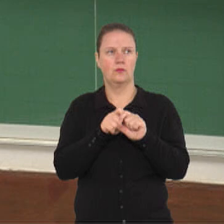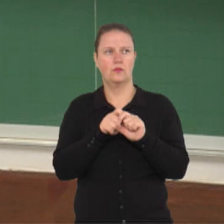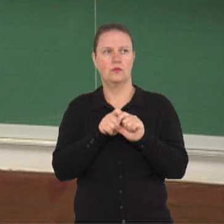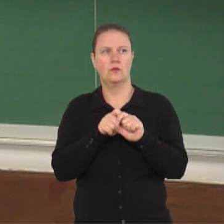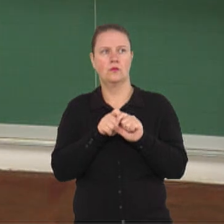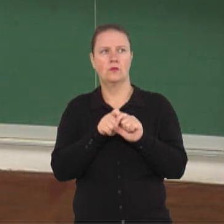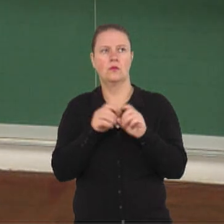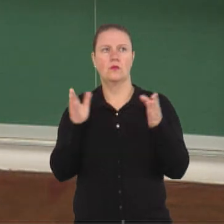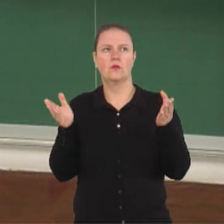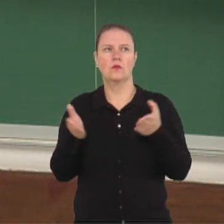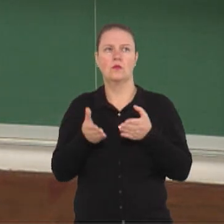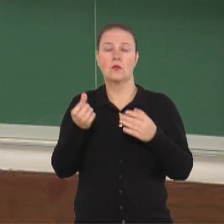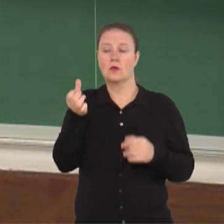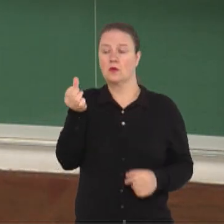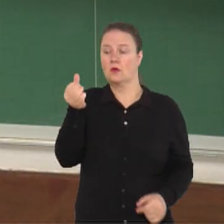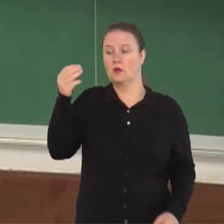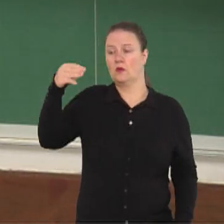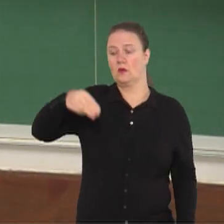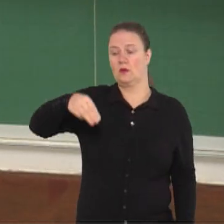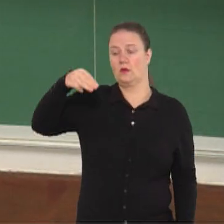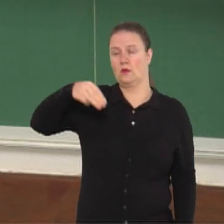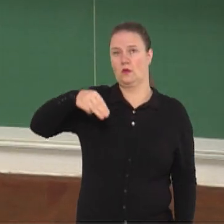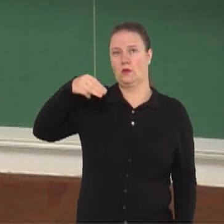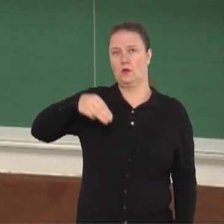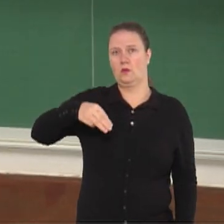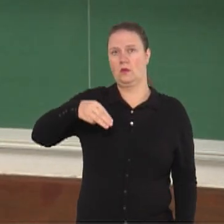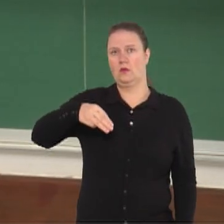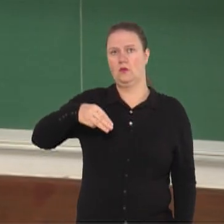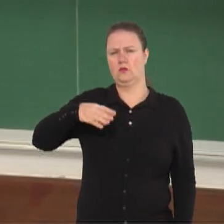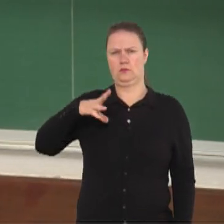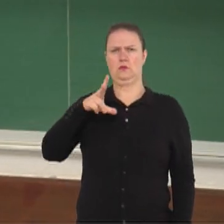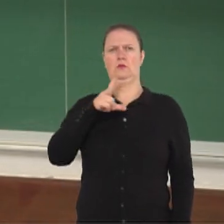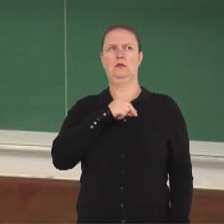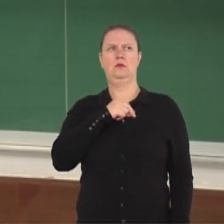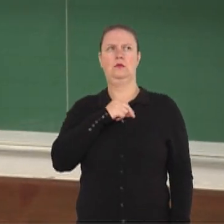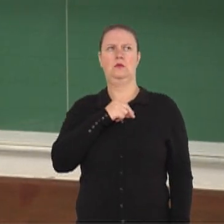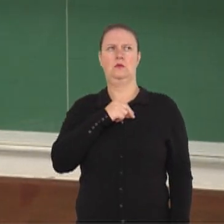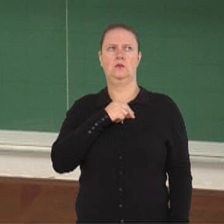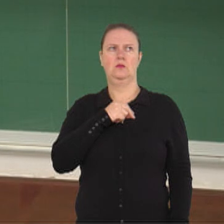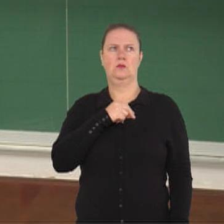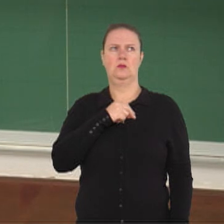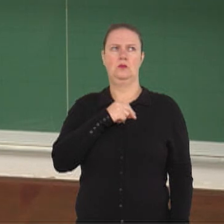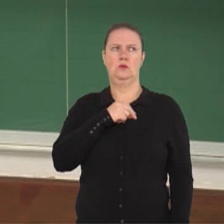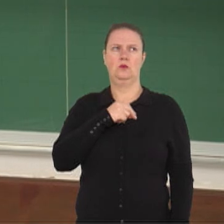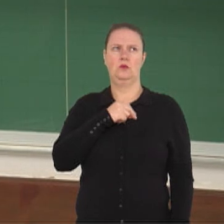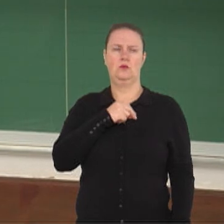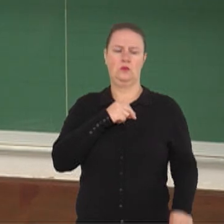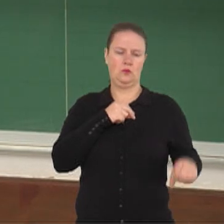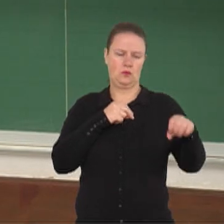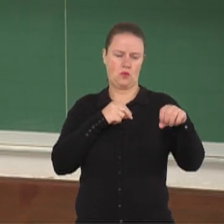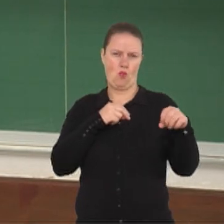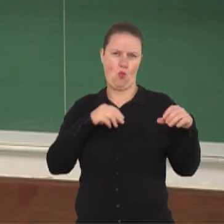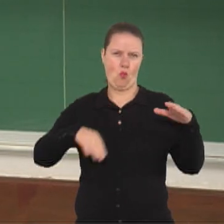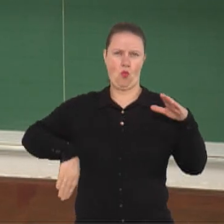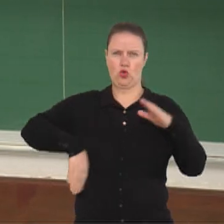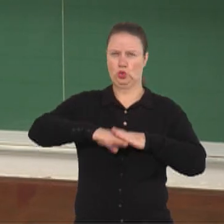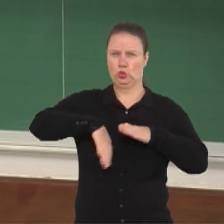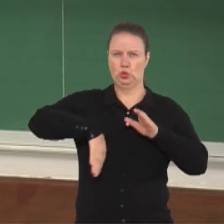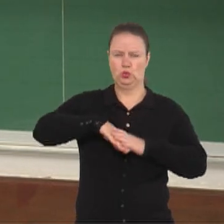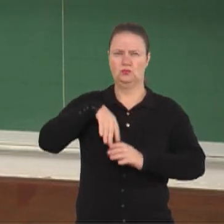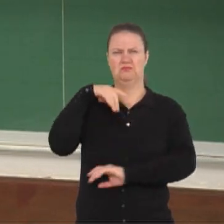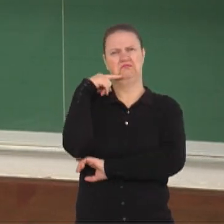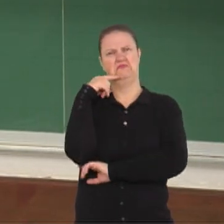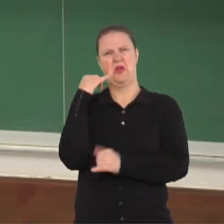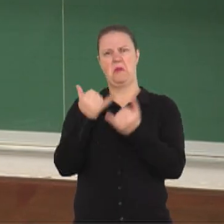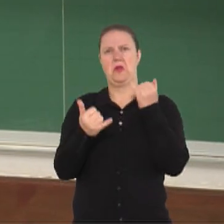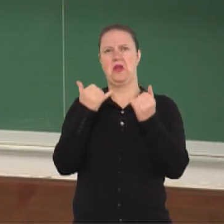6 metros. Você fala assim, mas esse chute aí foi um chute muito fraco, professor. Depois